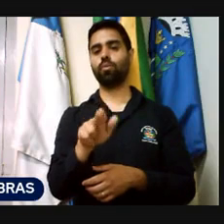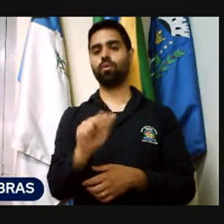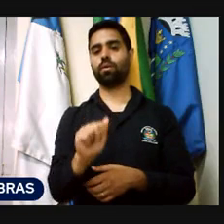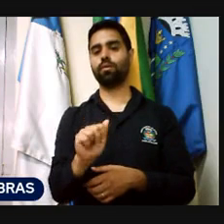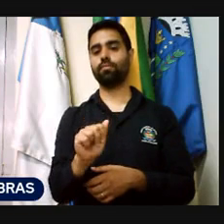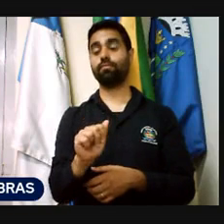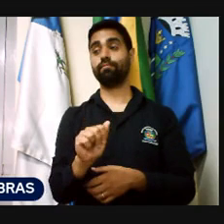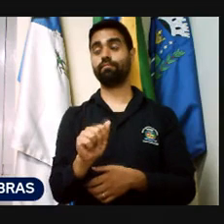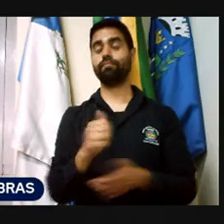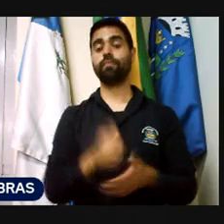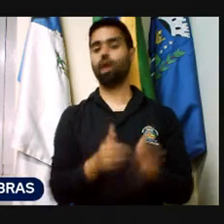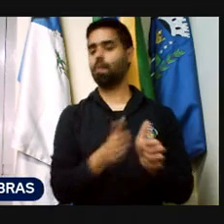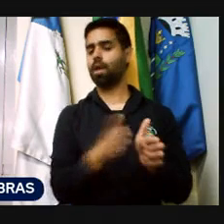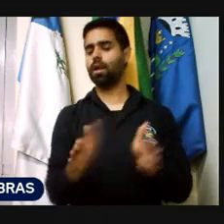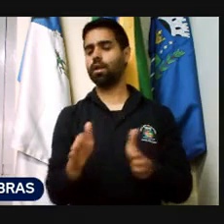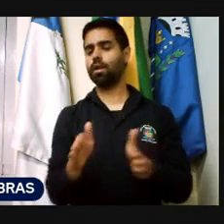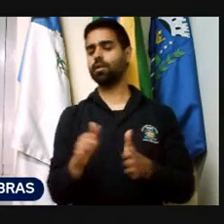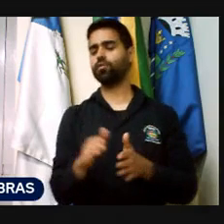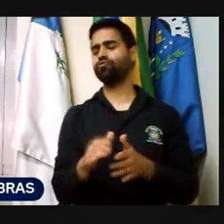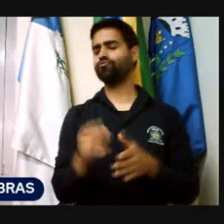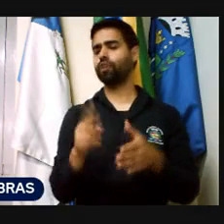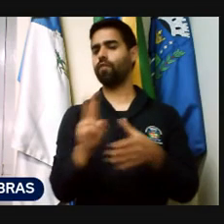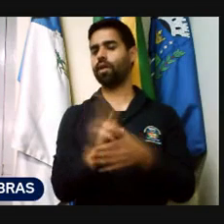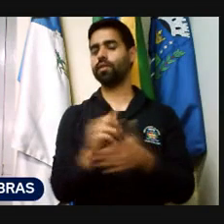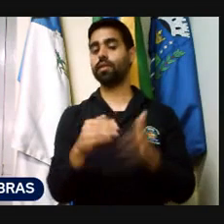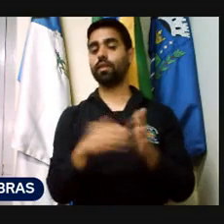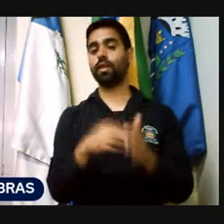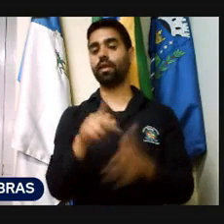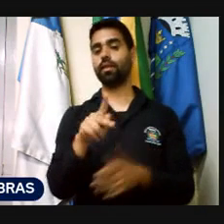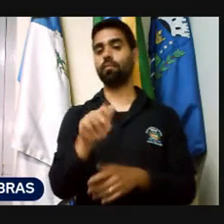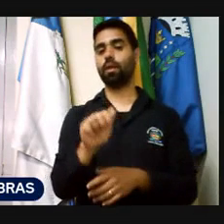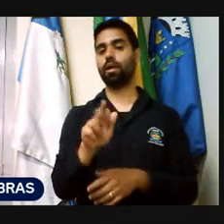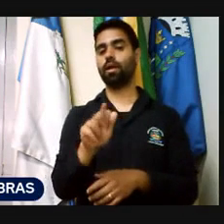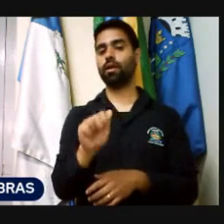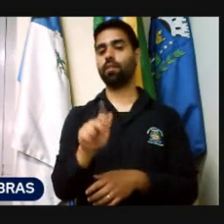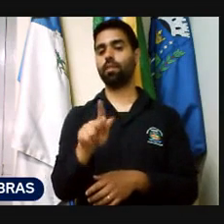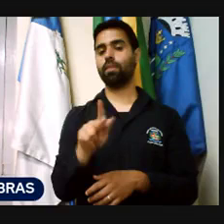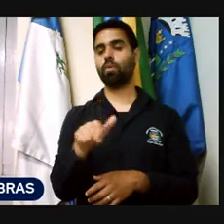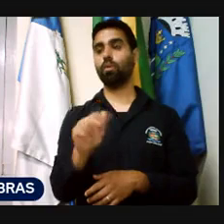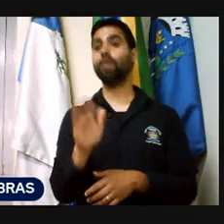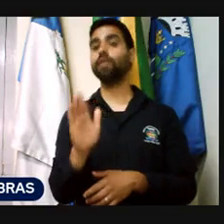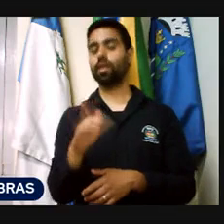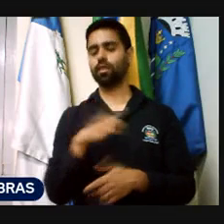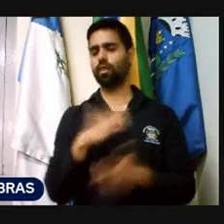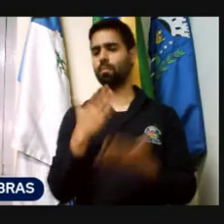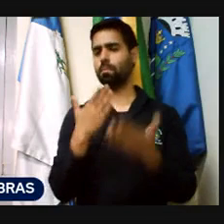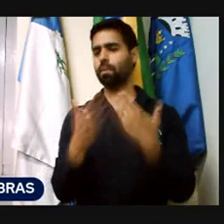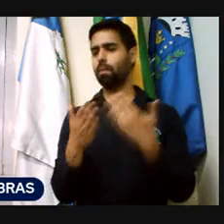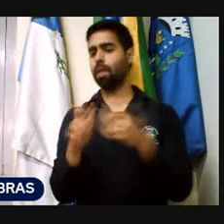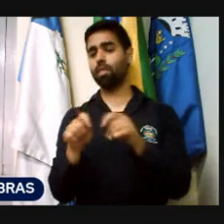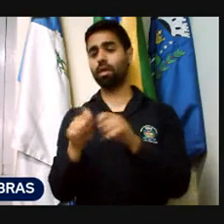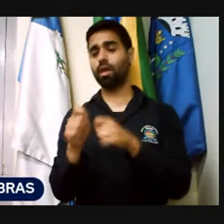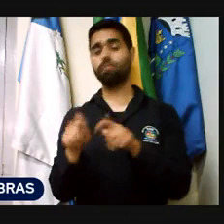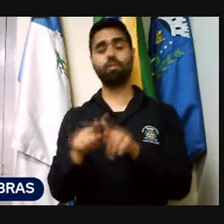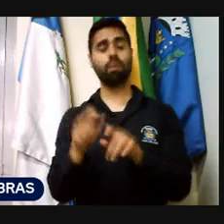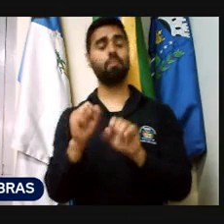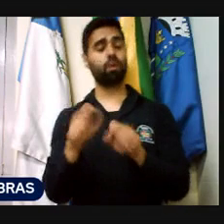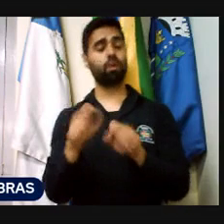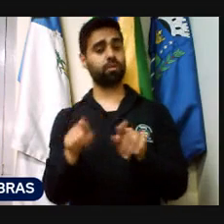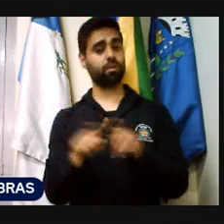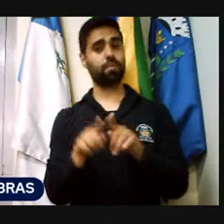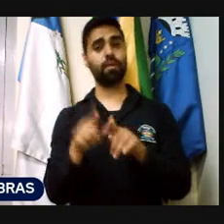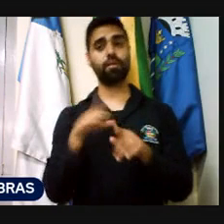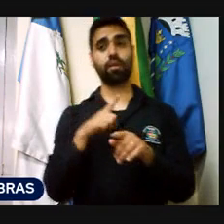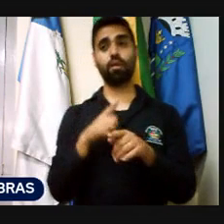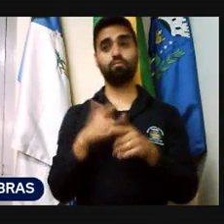entre Pentanha e Parapeúna, existem buracos no asfalto enormes, que já causaram prejuízos aos usuários da via e podem ocasionar